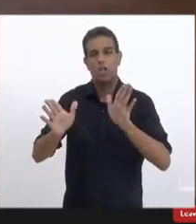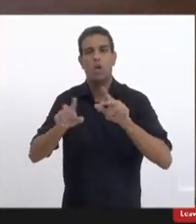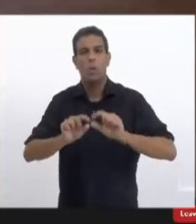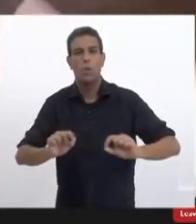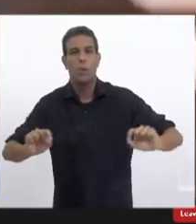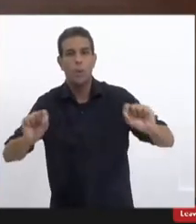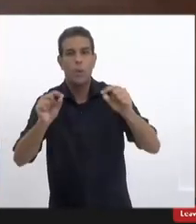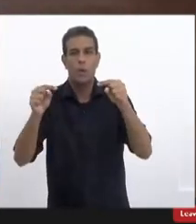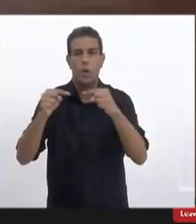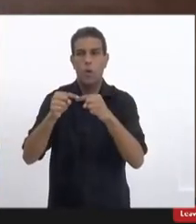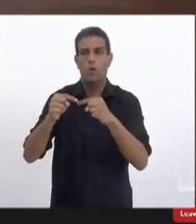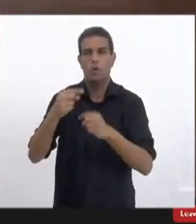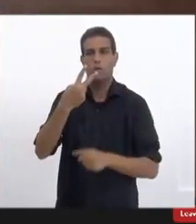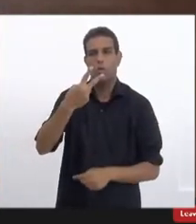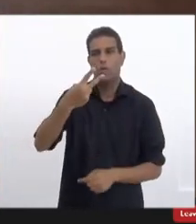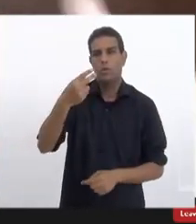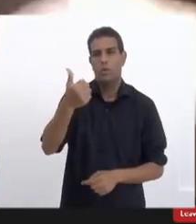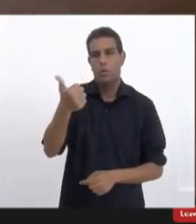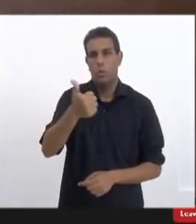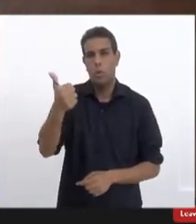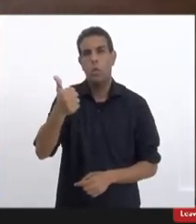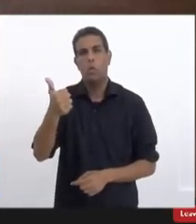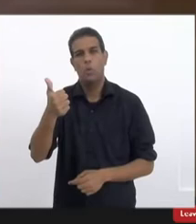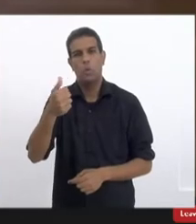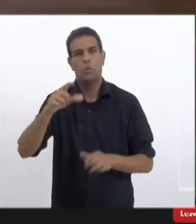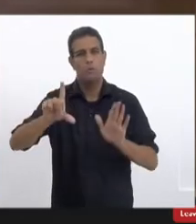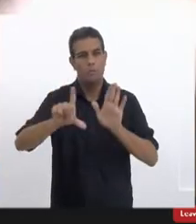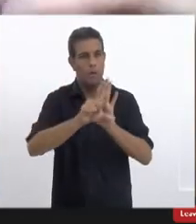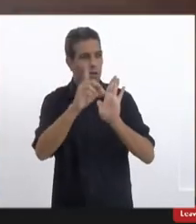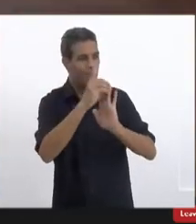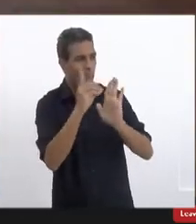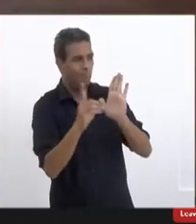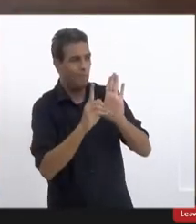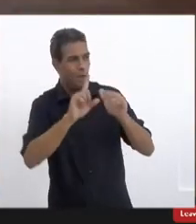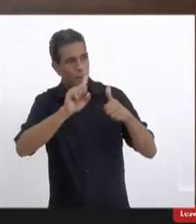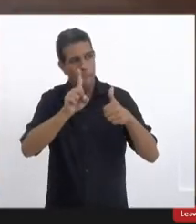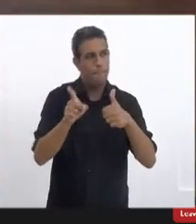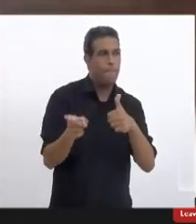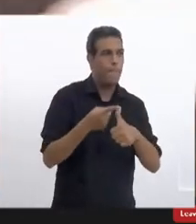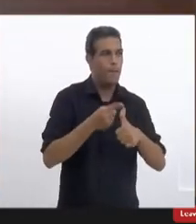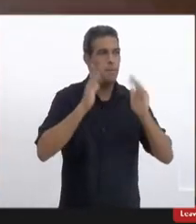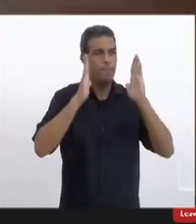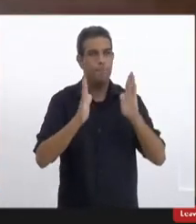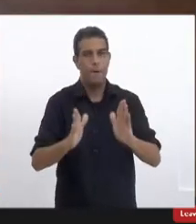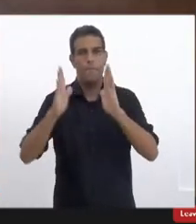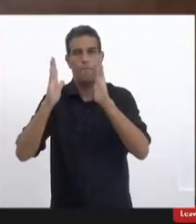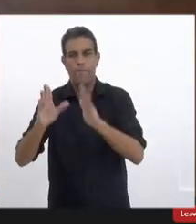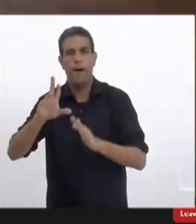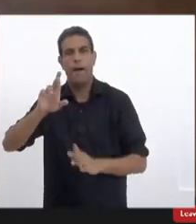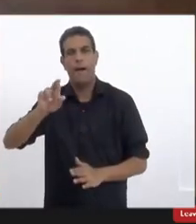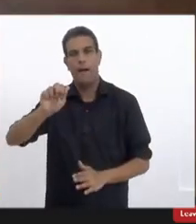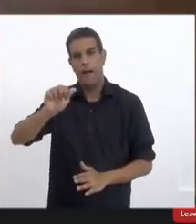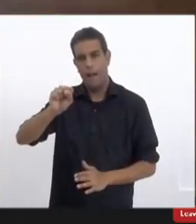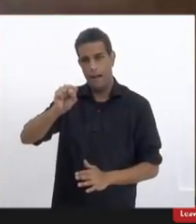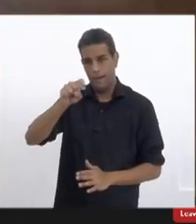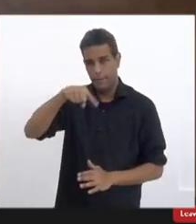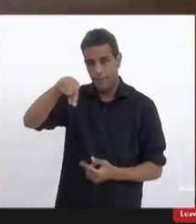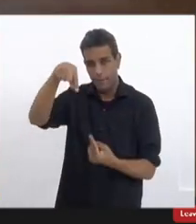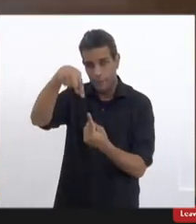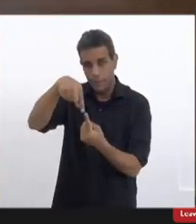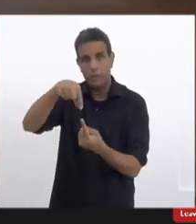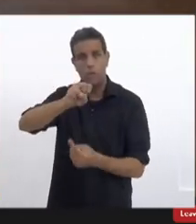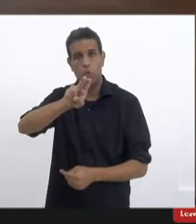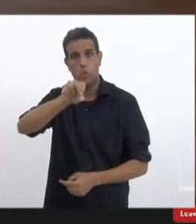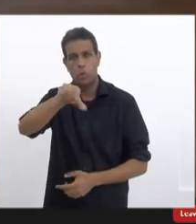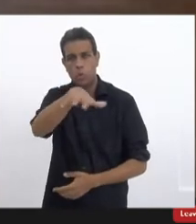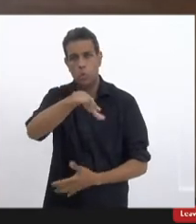estão previstas desde 2011, da portaria 3088, que foi a primeira portaria que previu a RAPS, né, dentro do